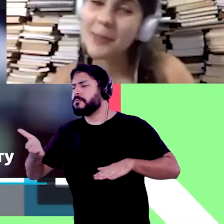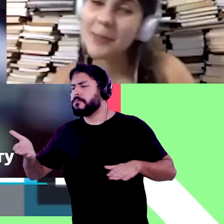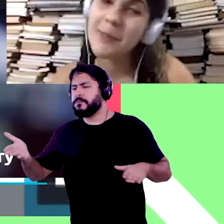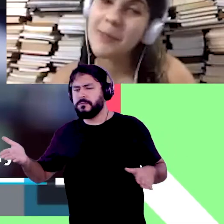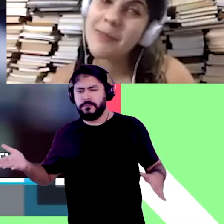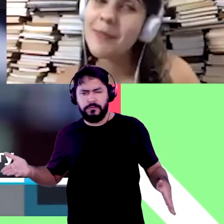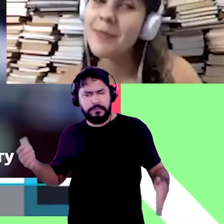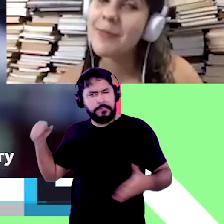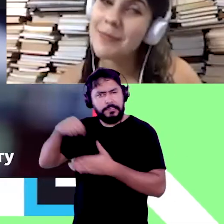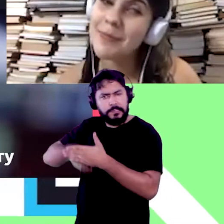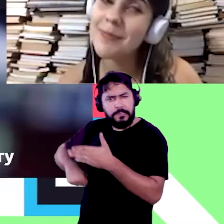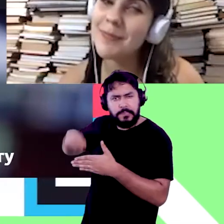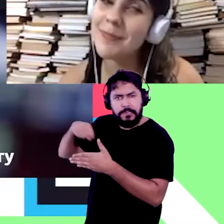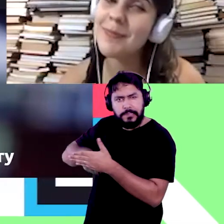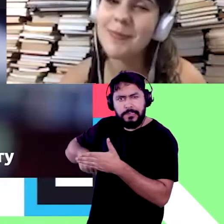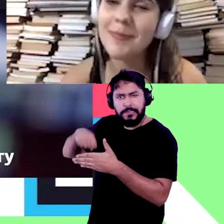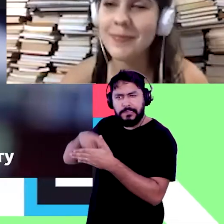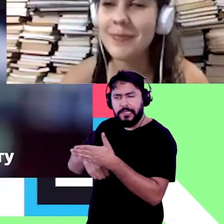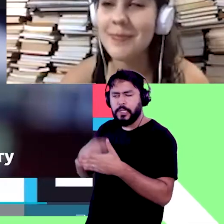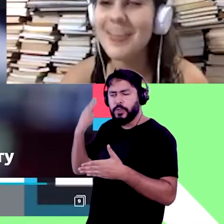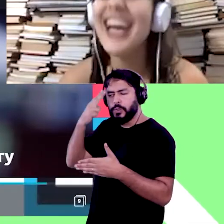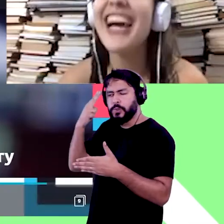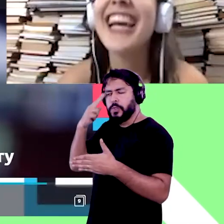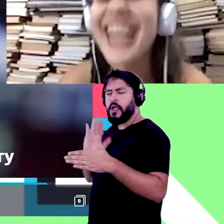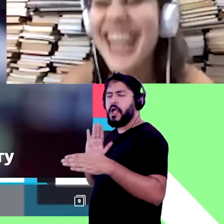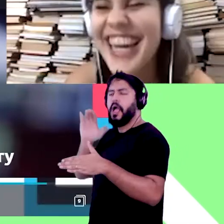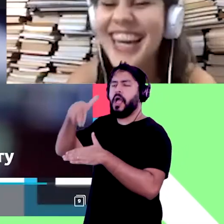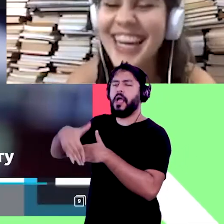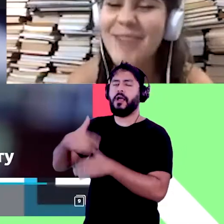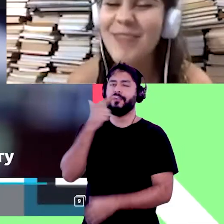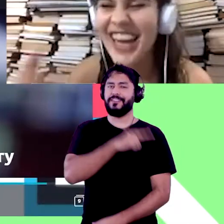nada é tão grande que seu sonho não alcance.